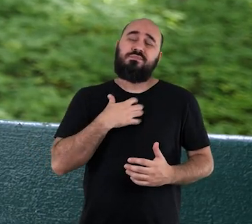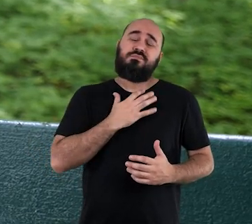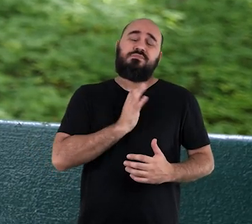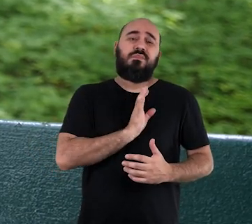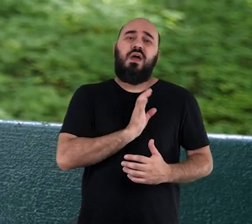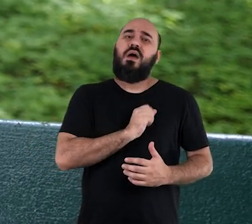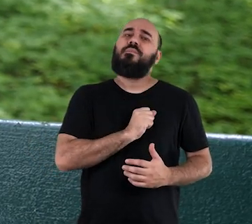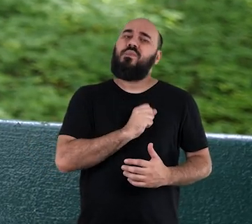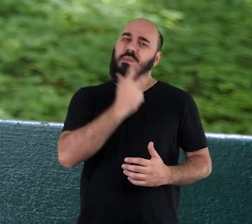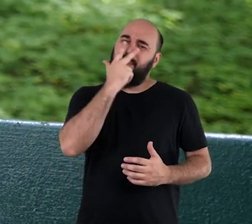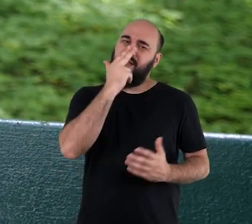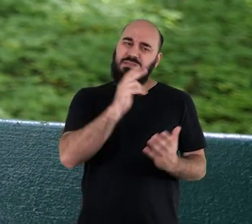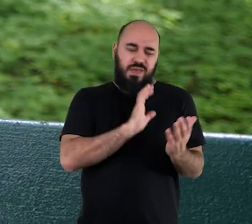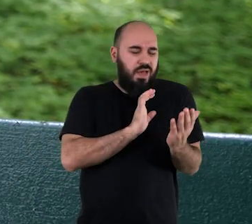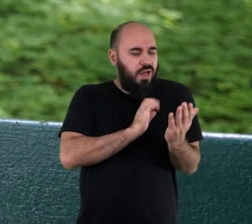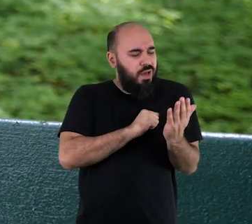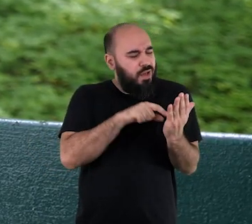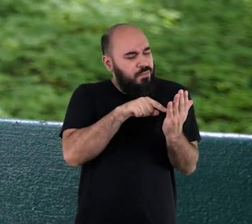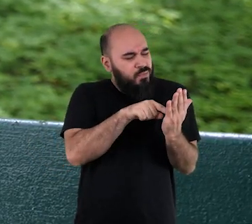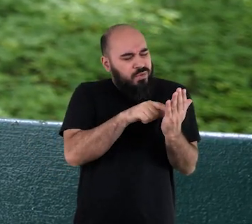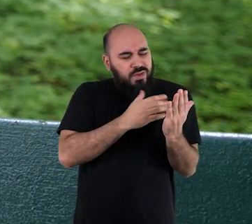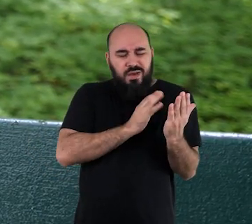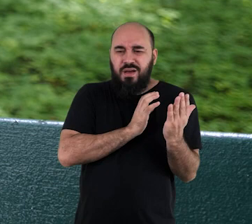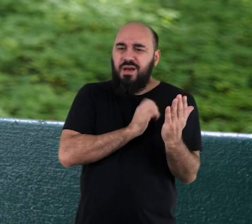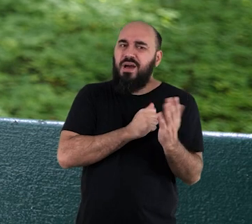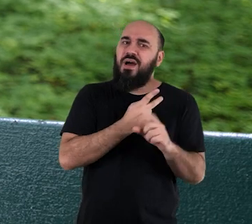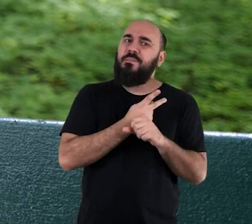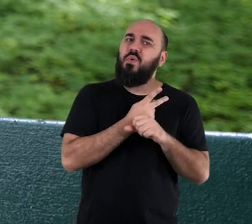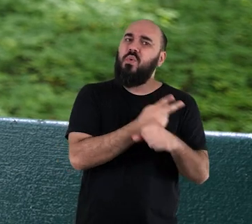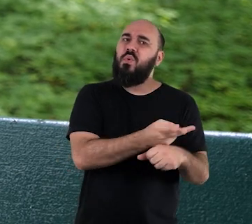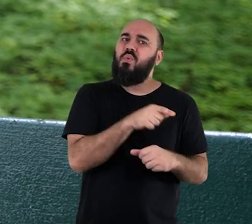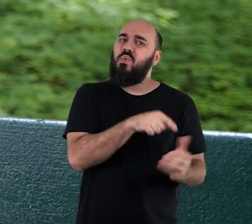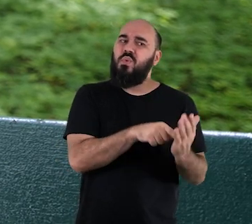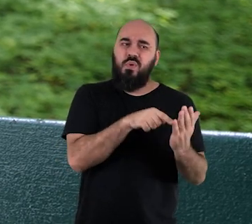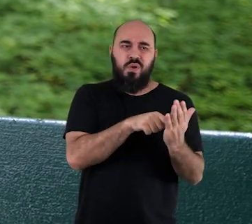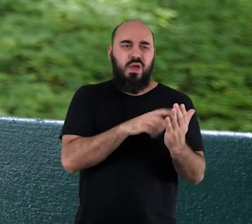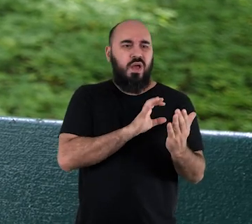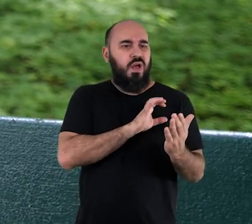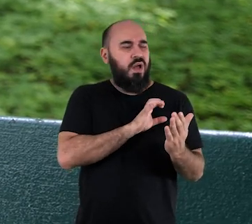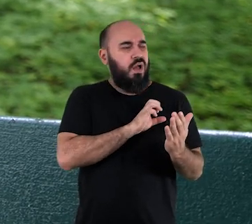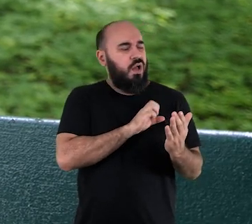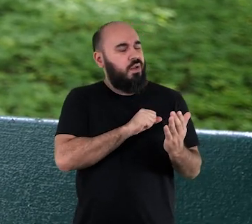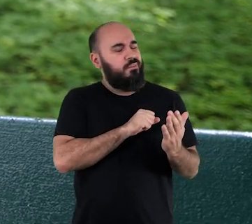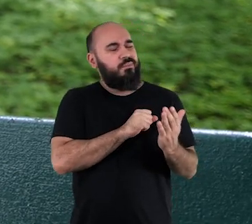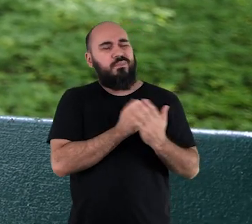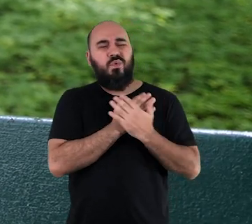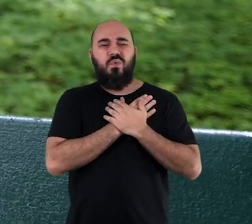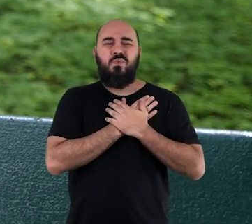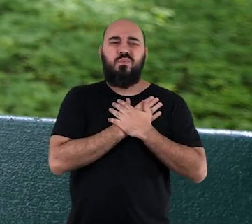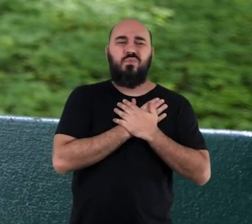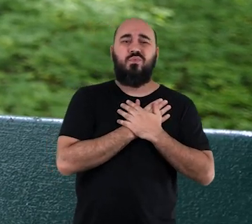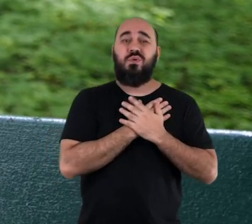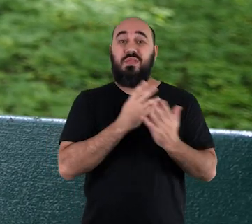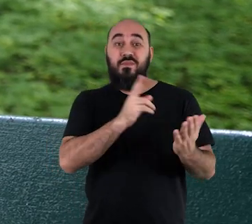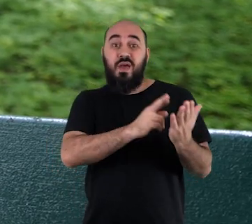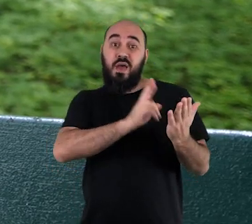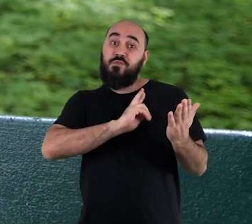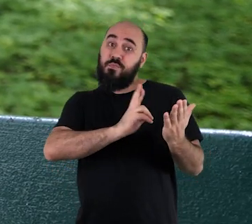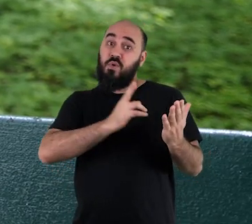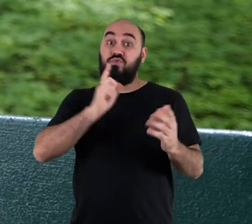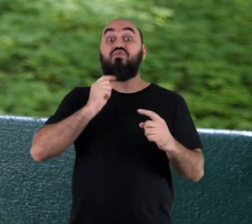amor por aquilo que eu estava procurando, por aquilo que eu estava buscando. Estava tendo minhas dúvidas sendo